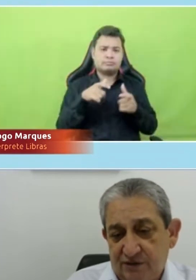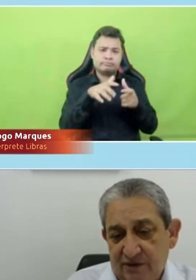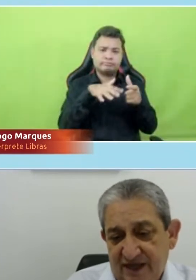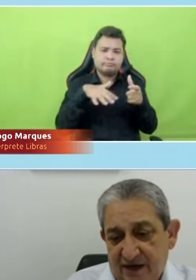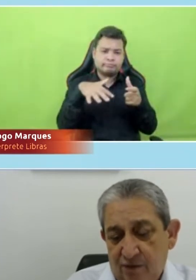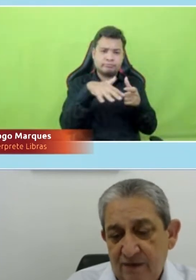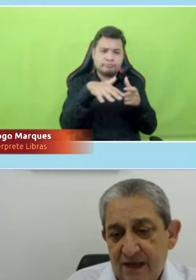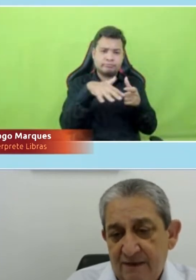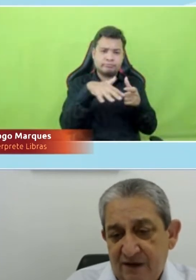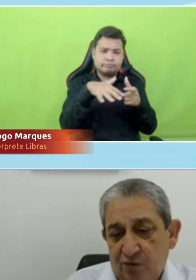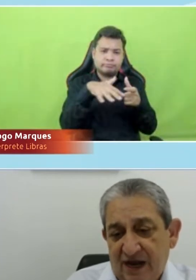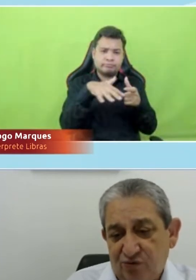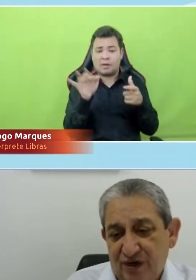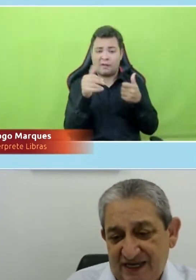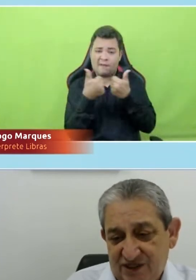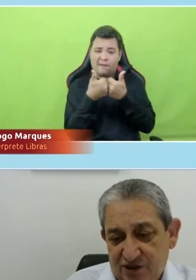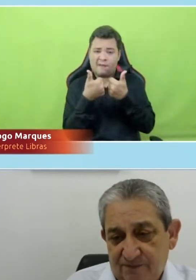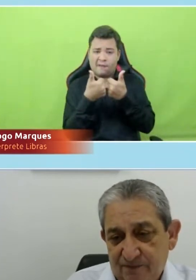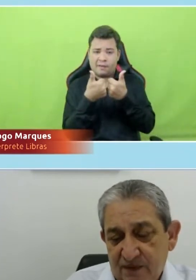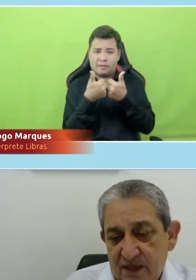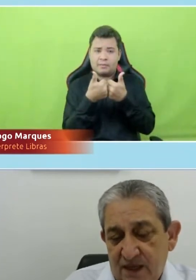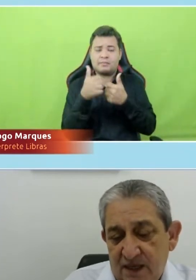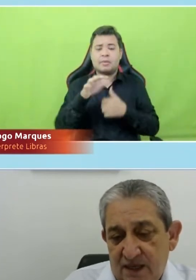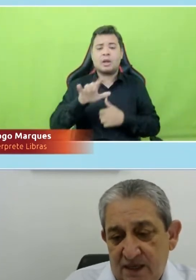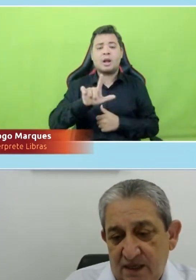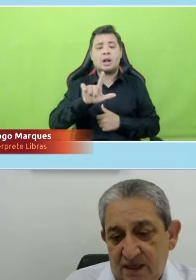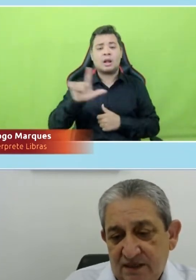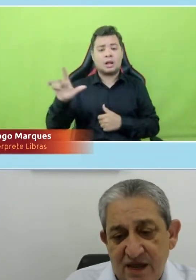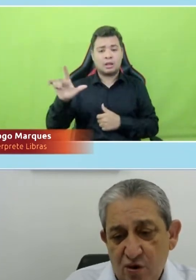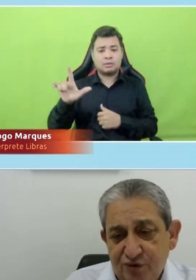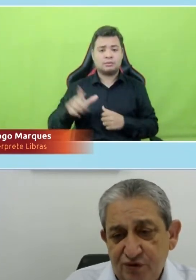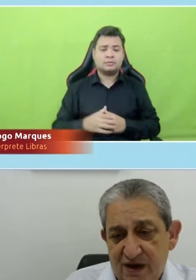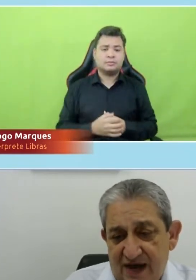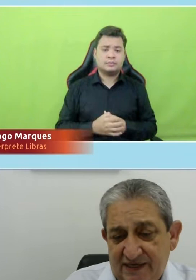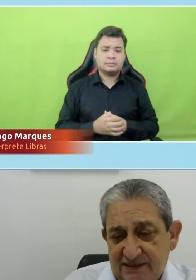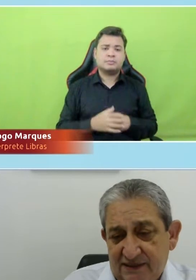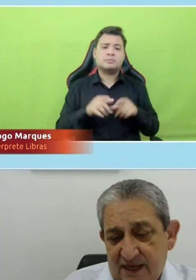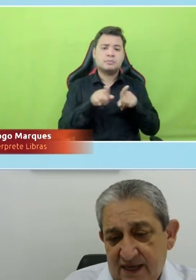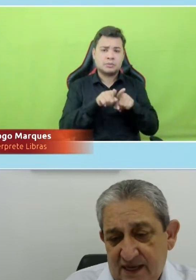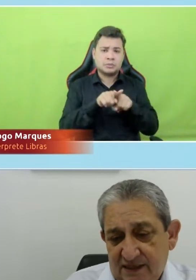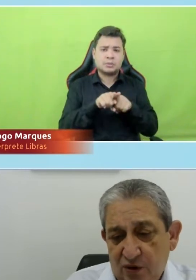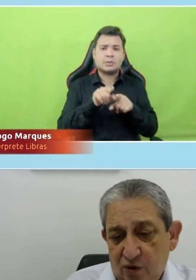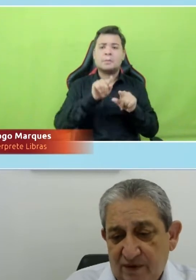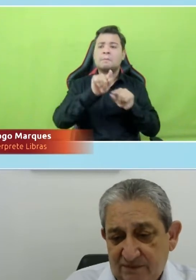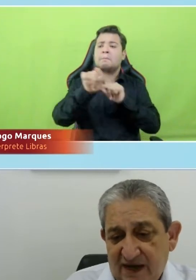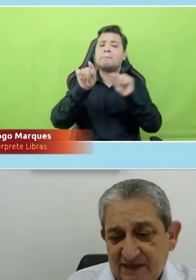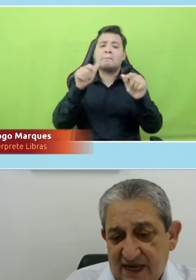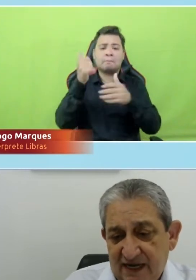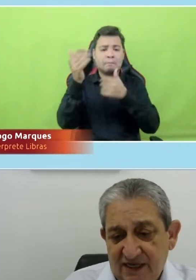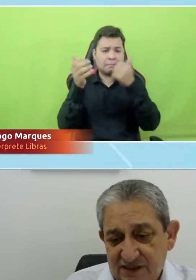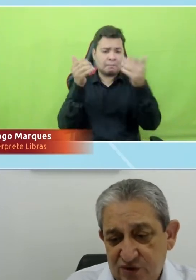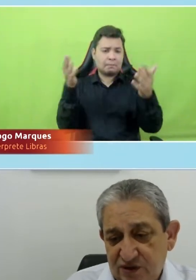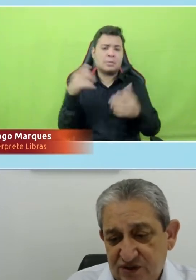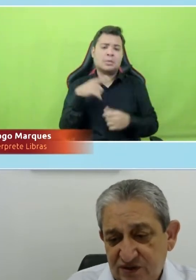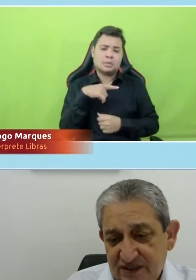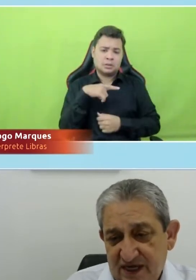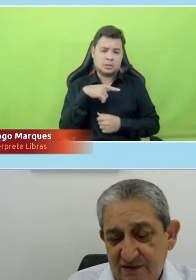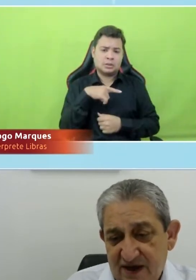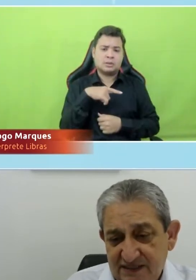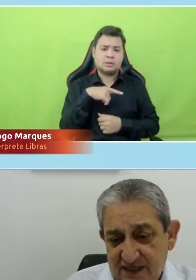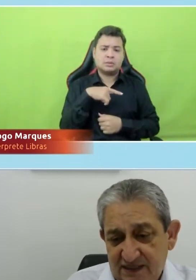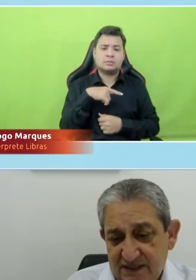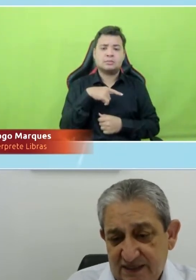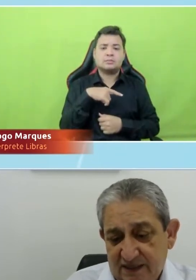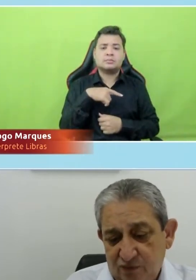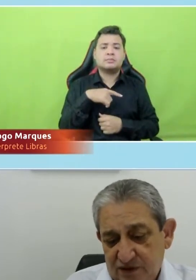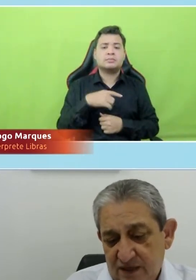Distrito Federal, pelo lado leste. E tem outros mais, quilombos, além desses 2 que eu citei, tem mais